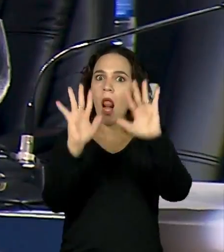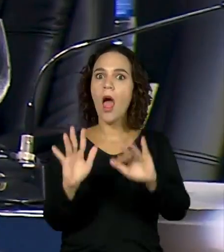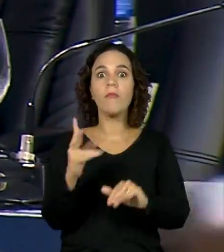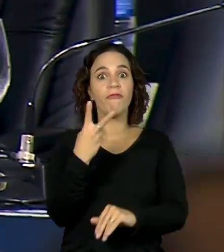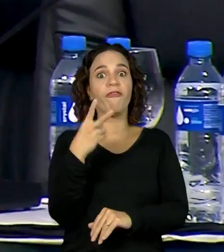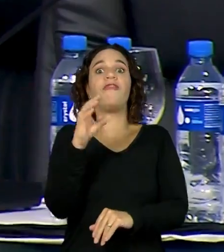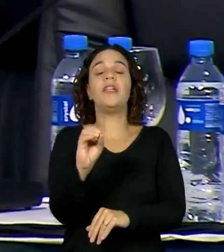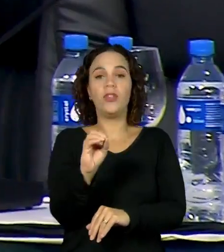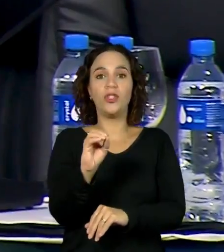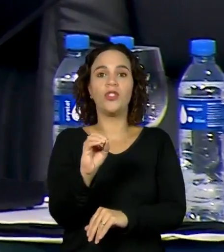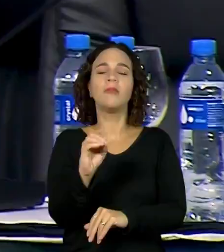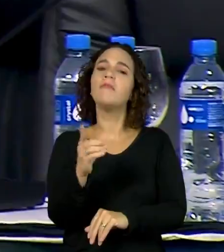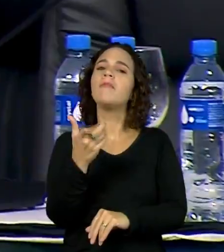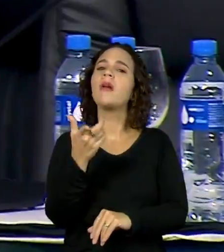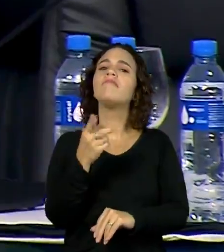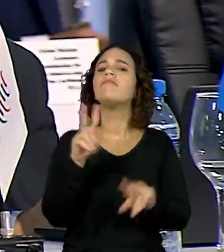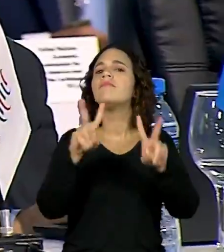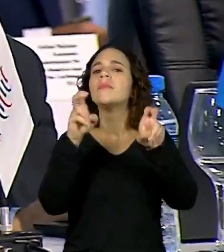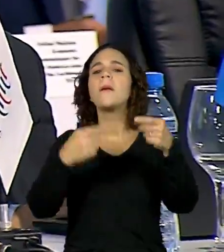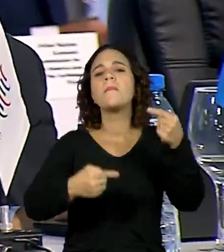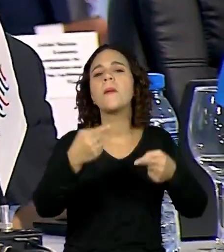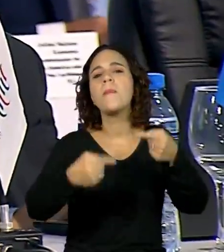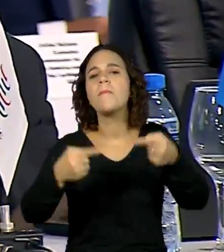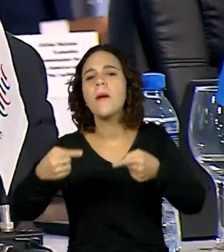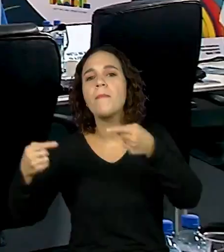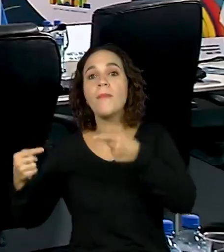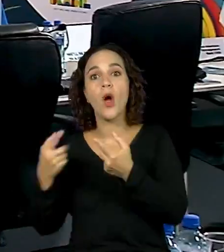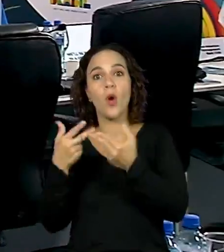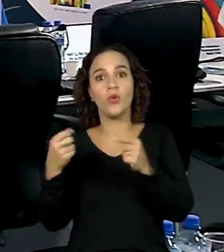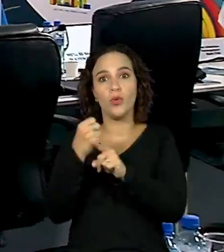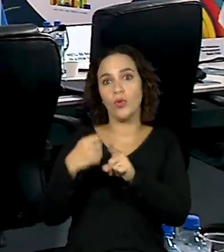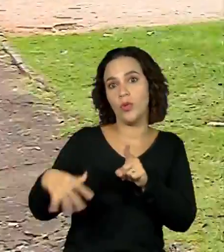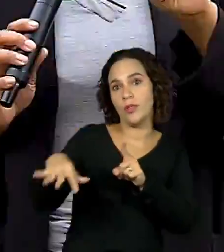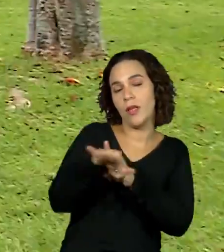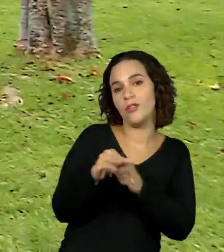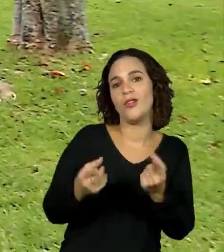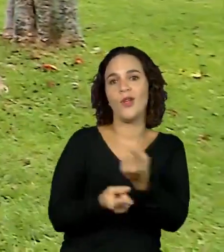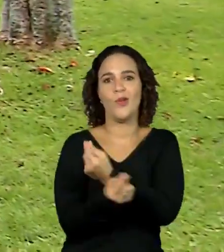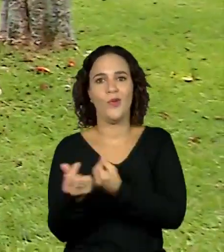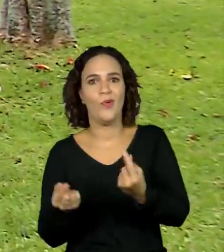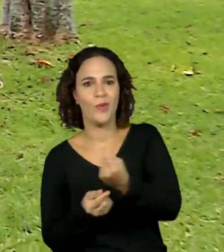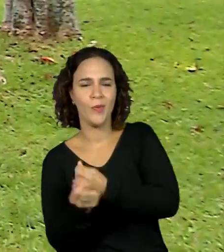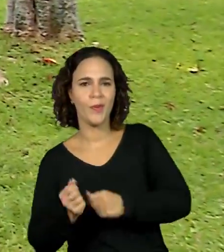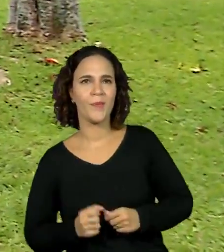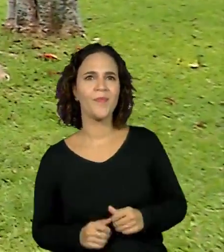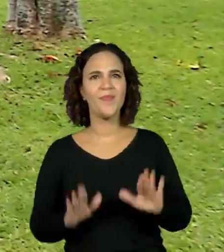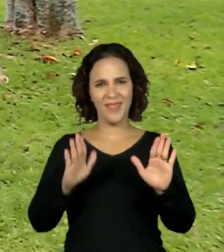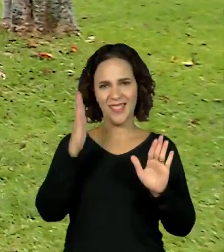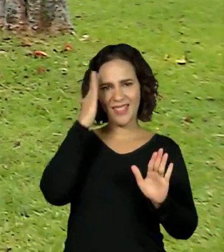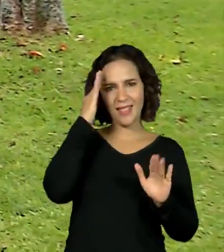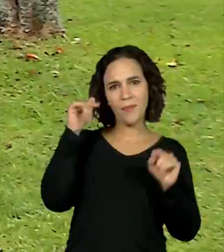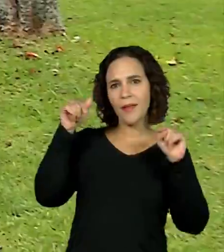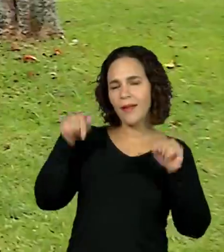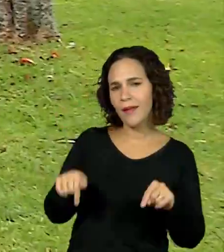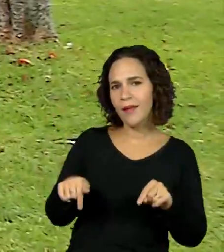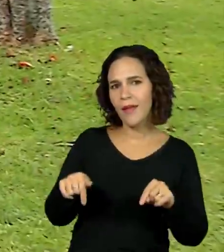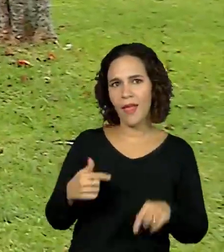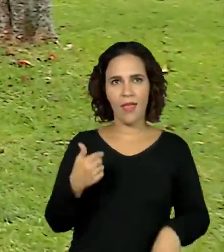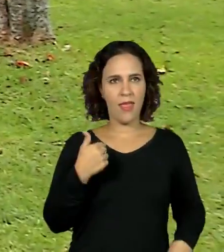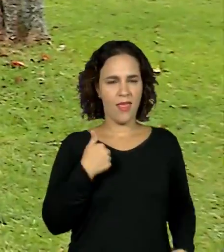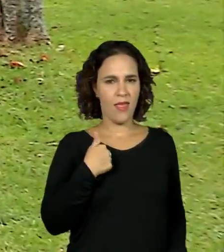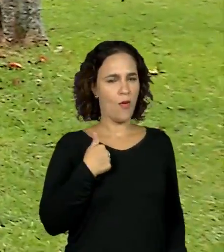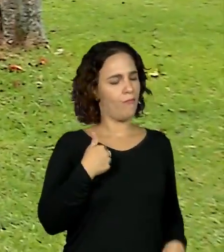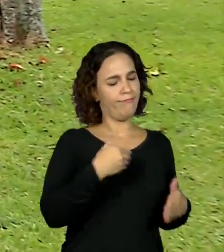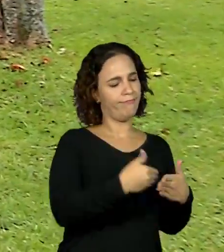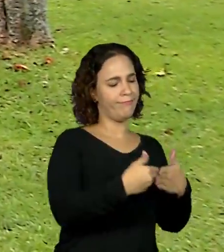do planeta para importantes debates socioeconômicos. Mas como vocês sabem, nesse quadro aqui, eu